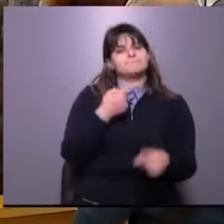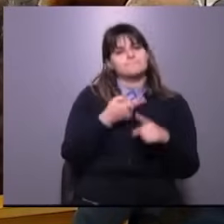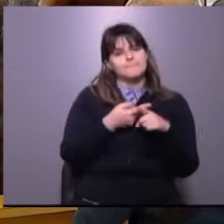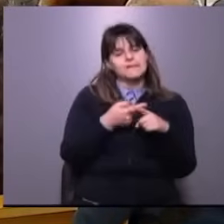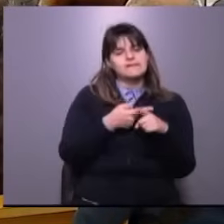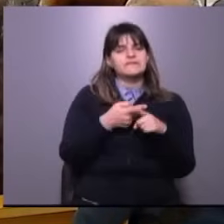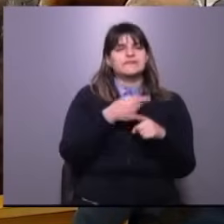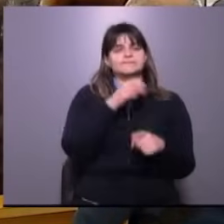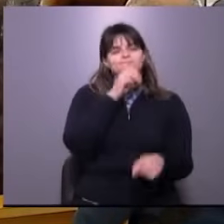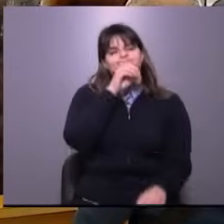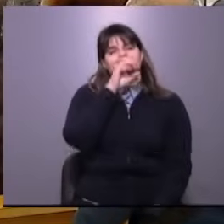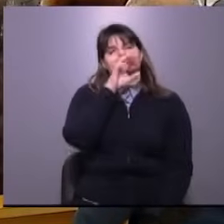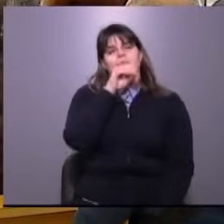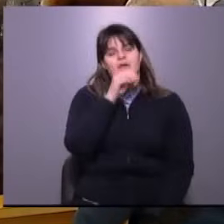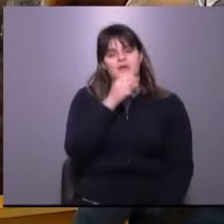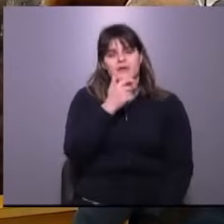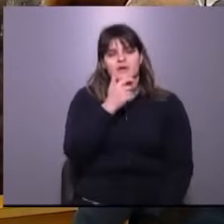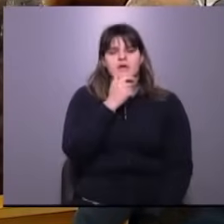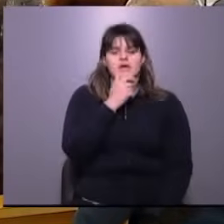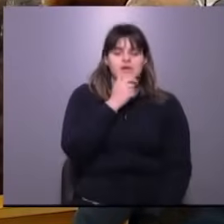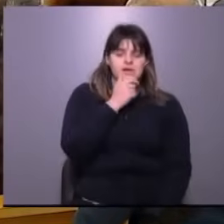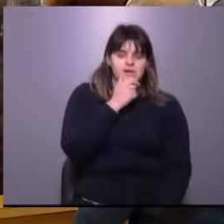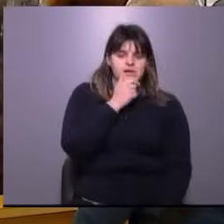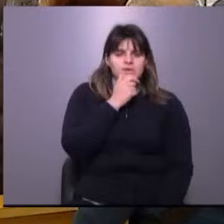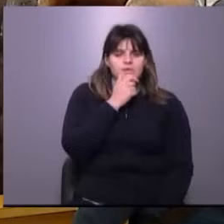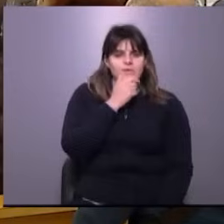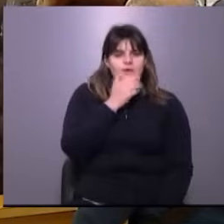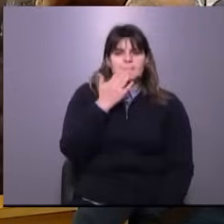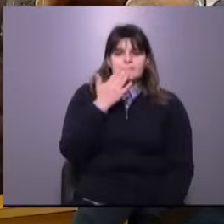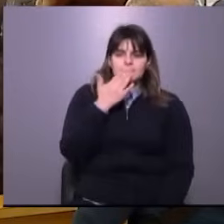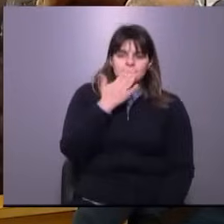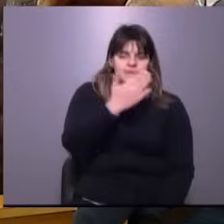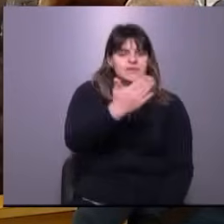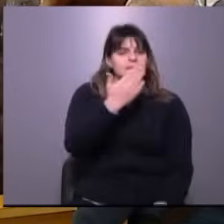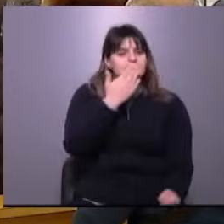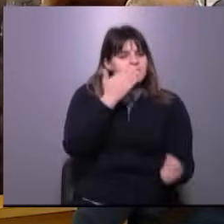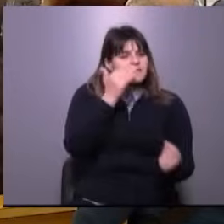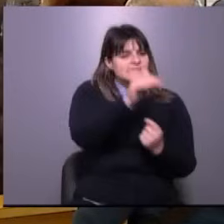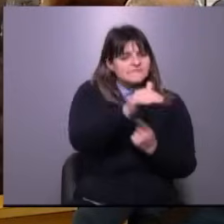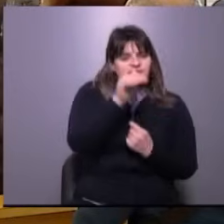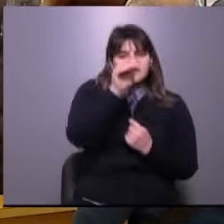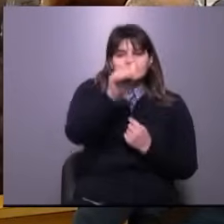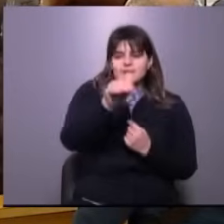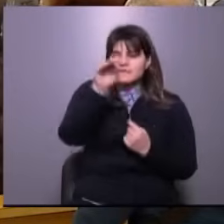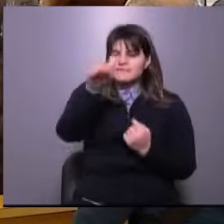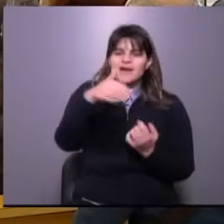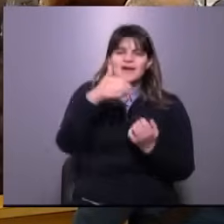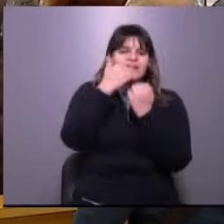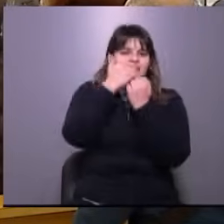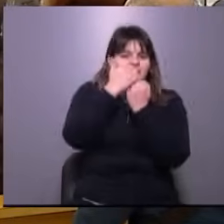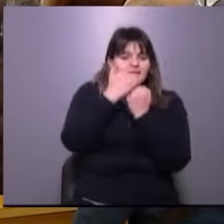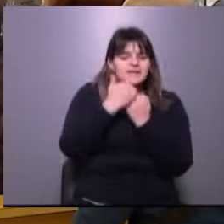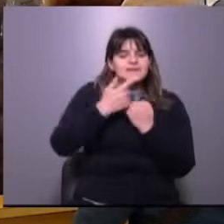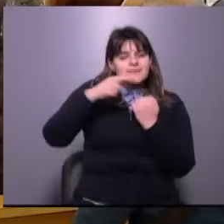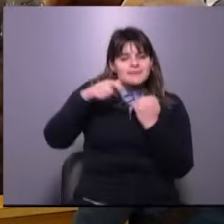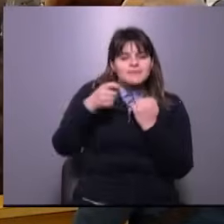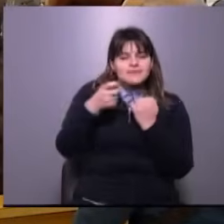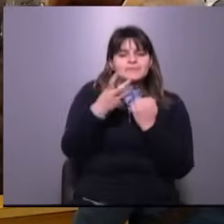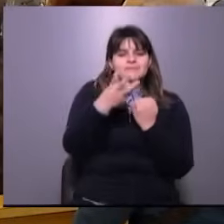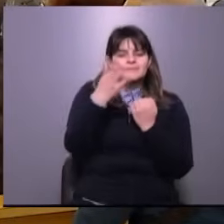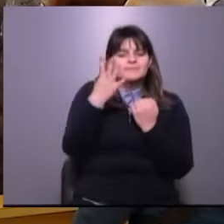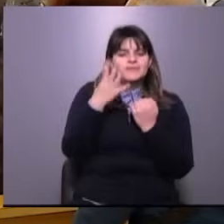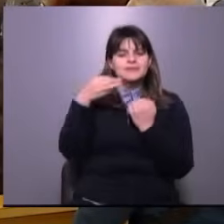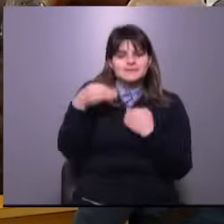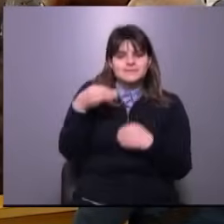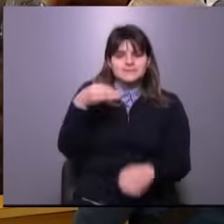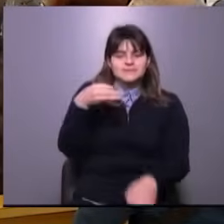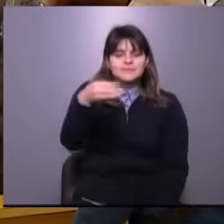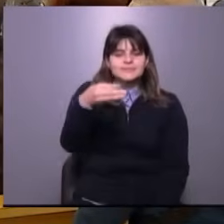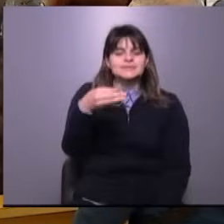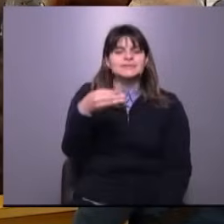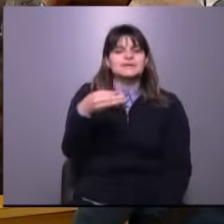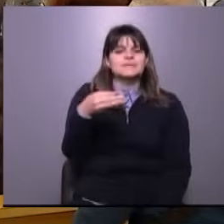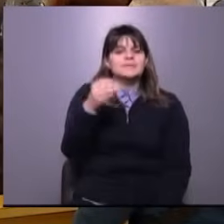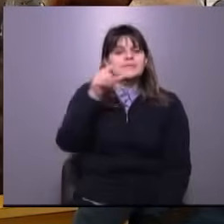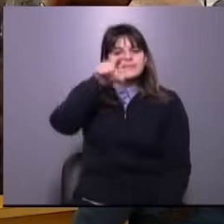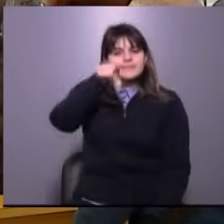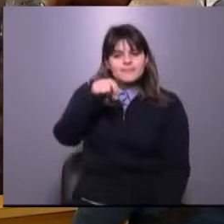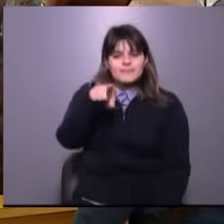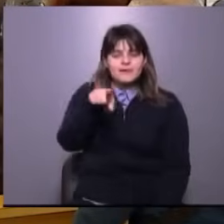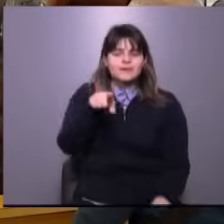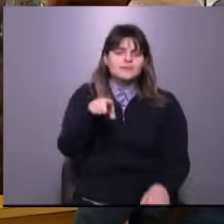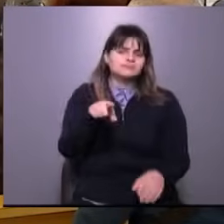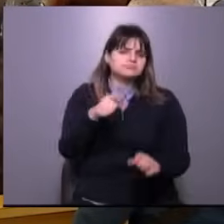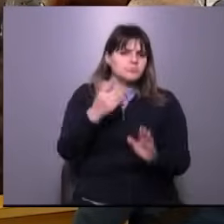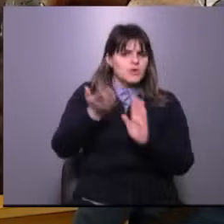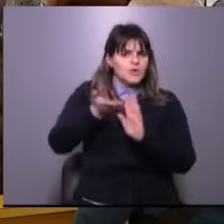Mas é também interessante e significativo que esta exortação insistente à alegria seja